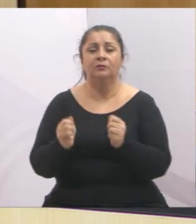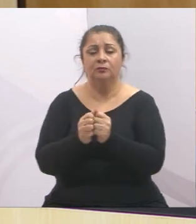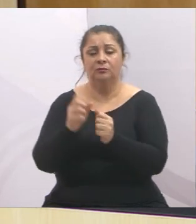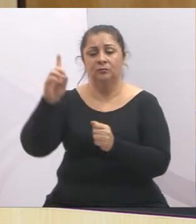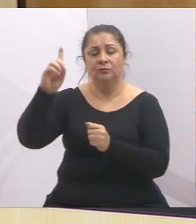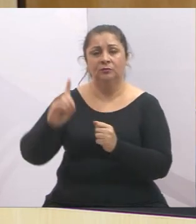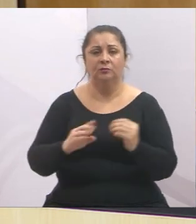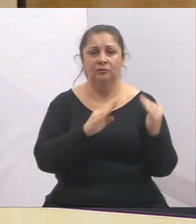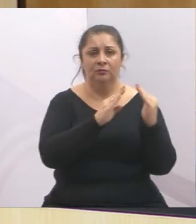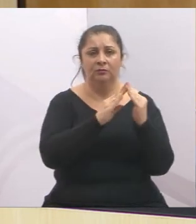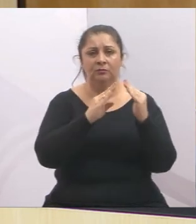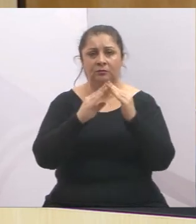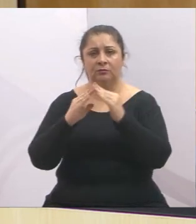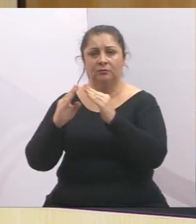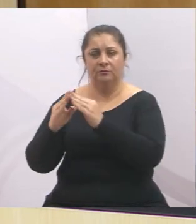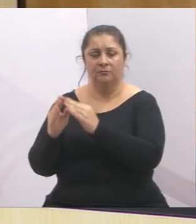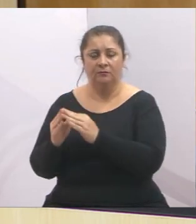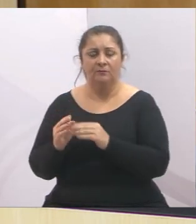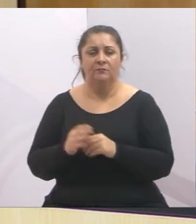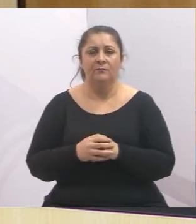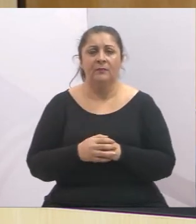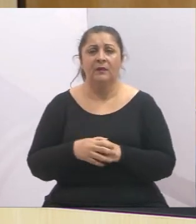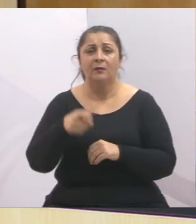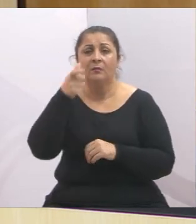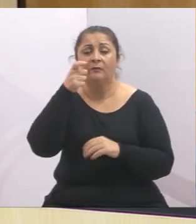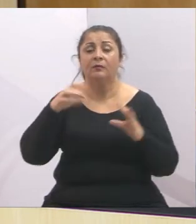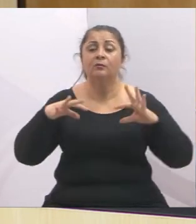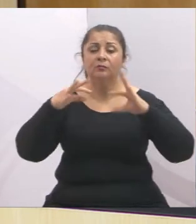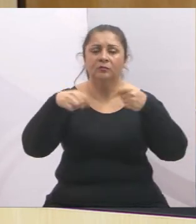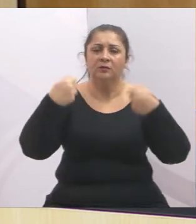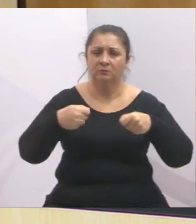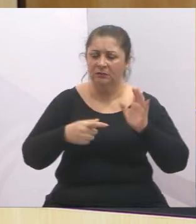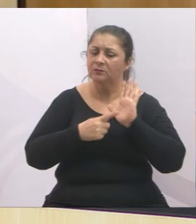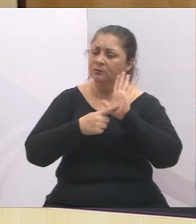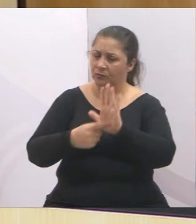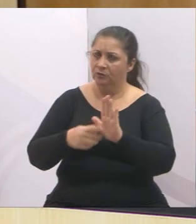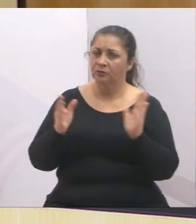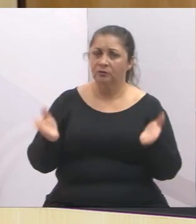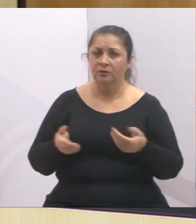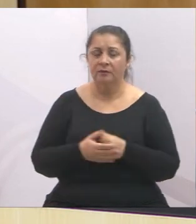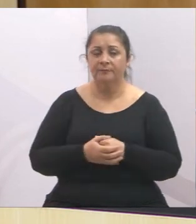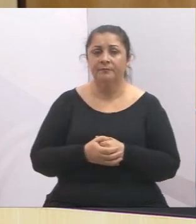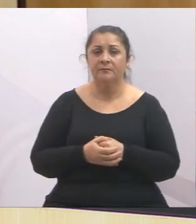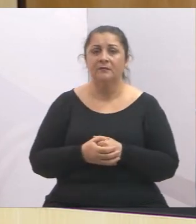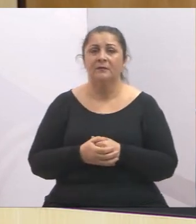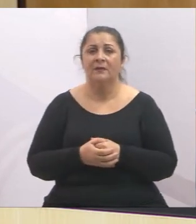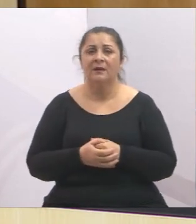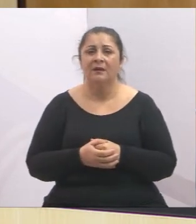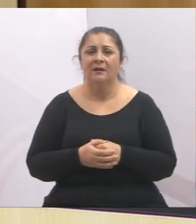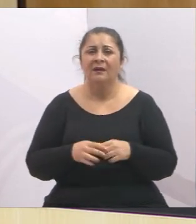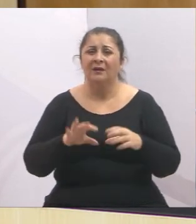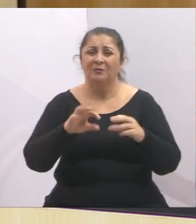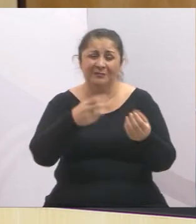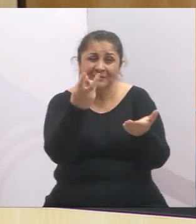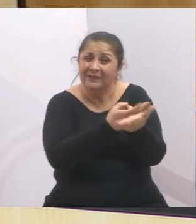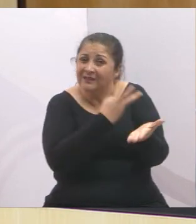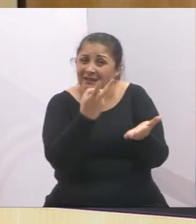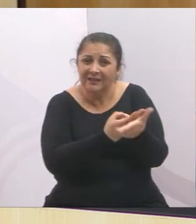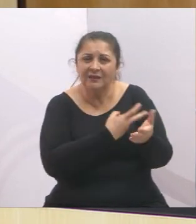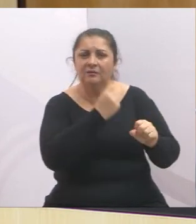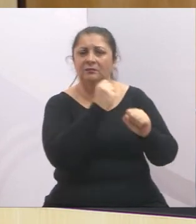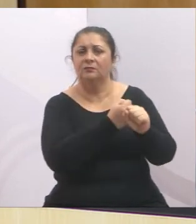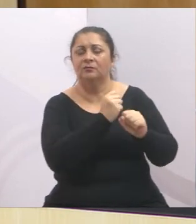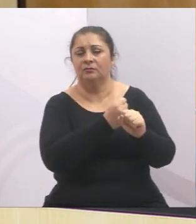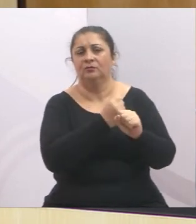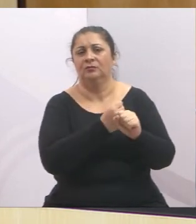uma programação dos atendimentos das reivindicações apresentadas, no caso dos vícios construtivos,